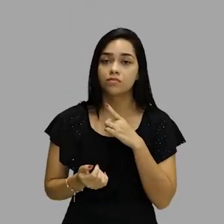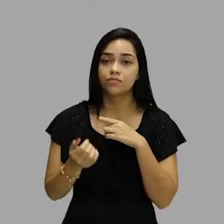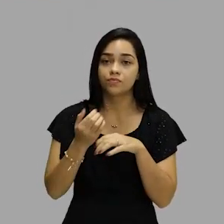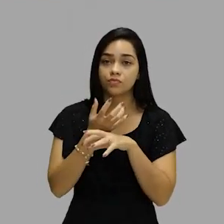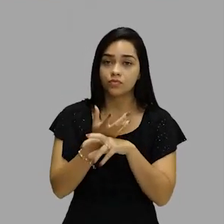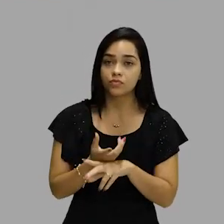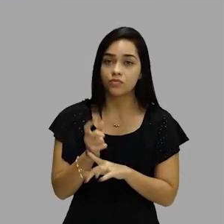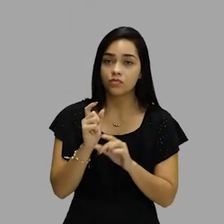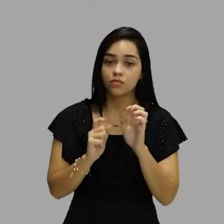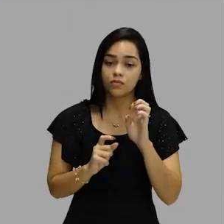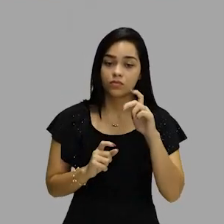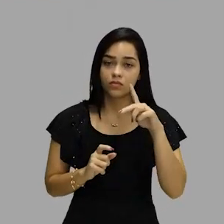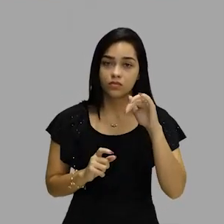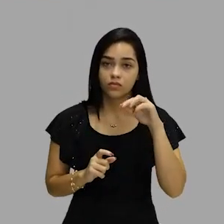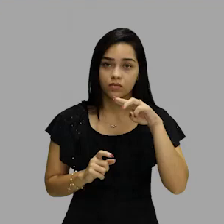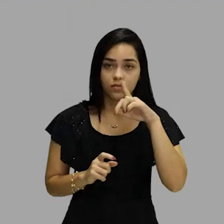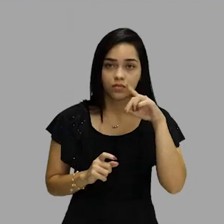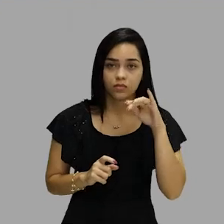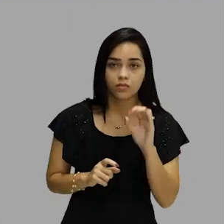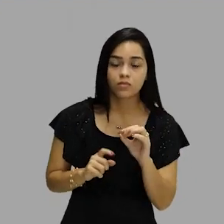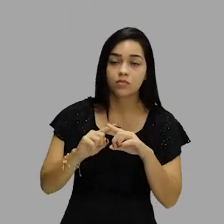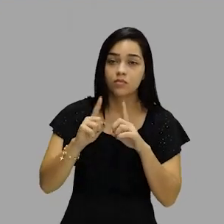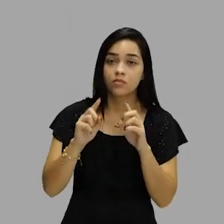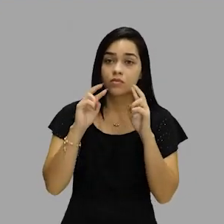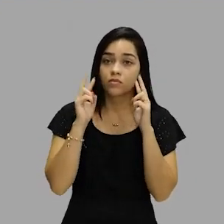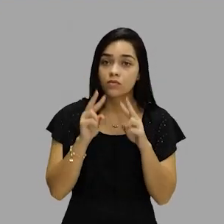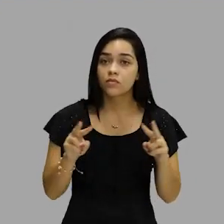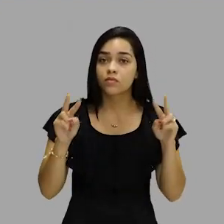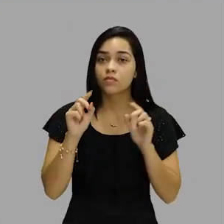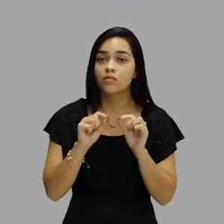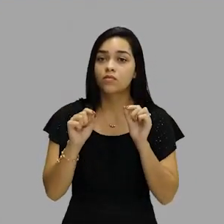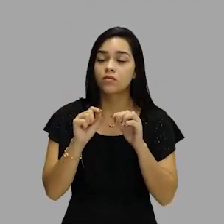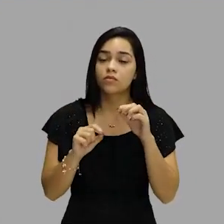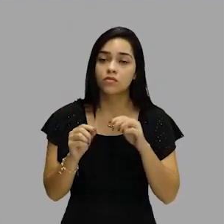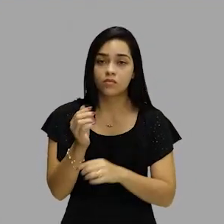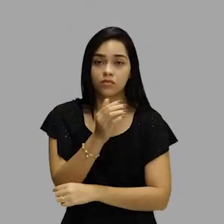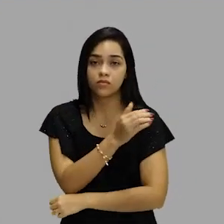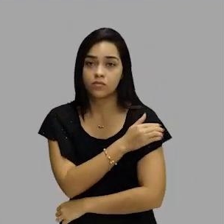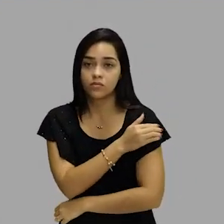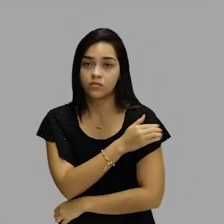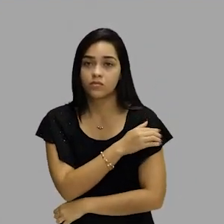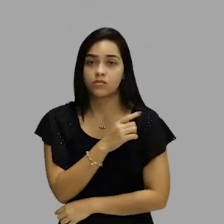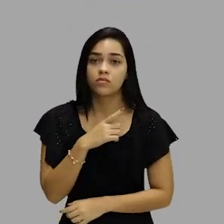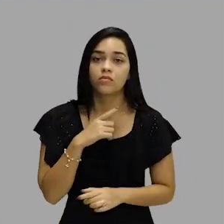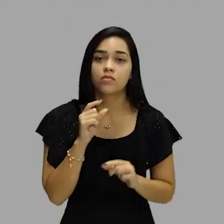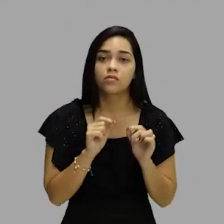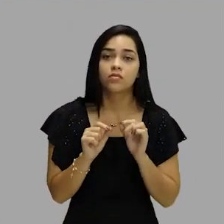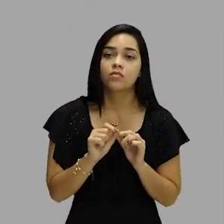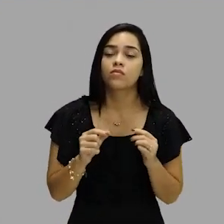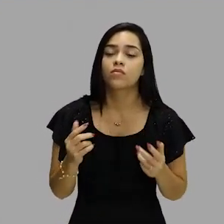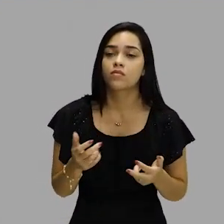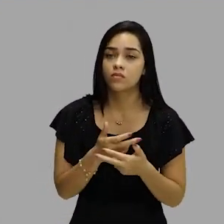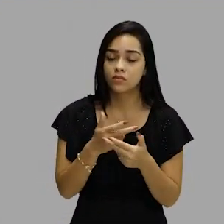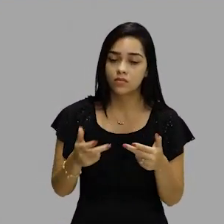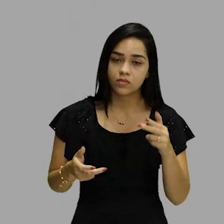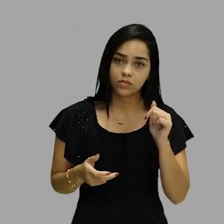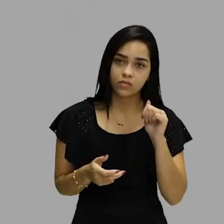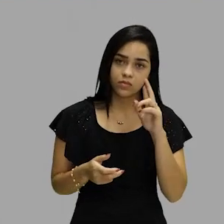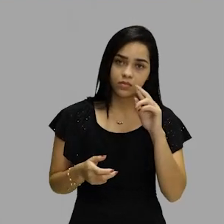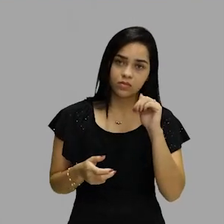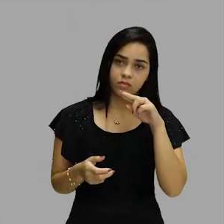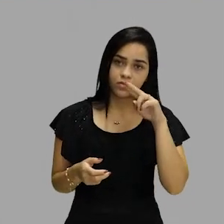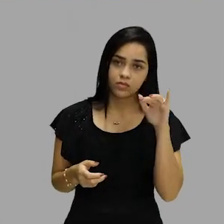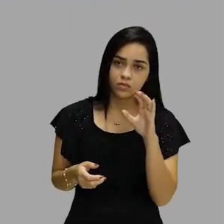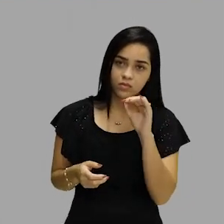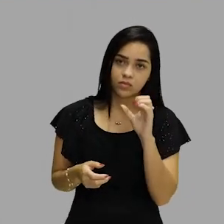aqui epimísio. Agora, se você observar, o músculo ele tem aqui vários arranjos que